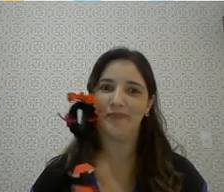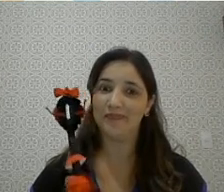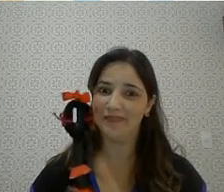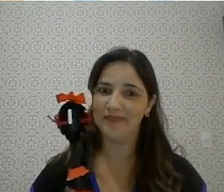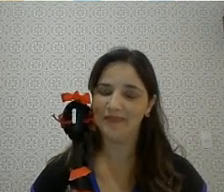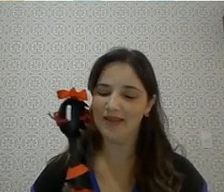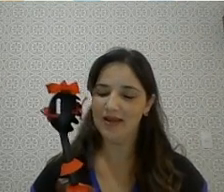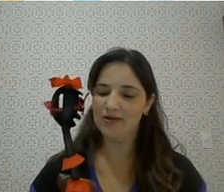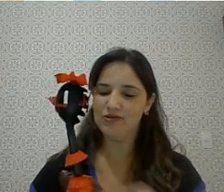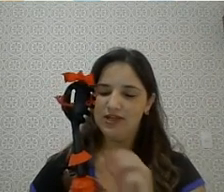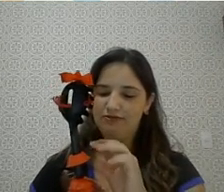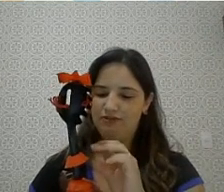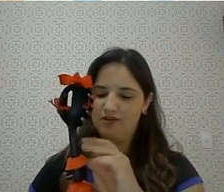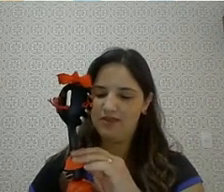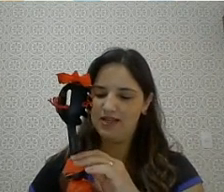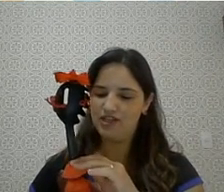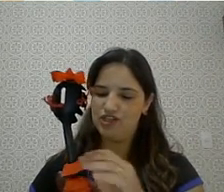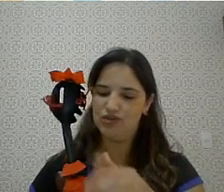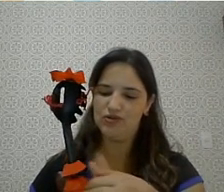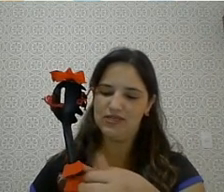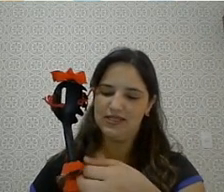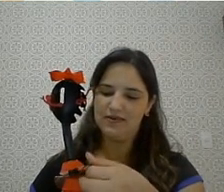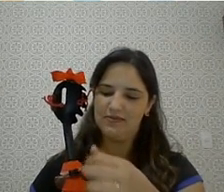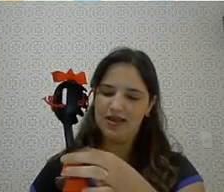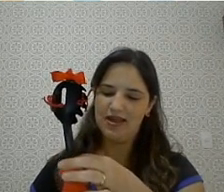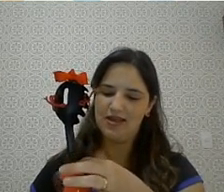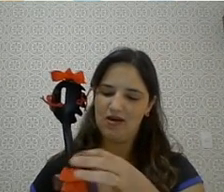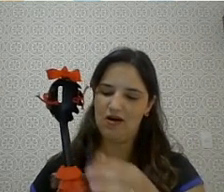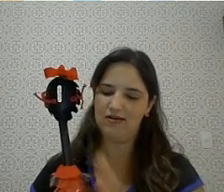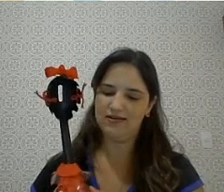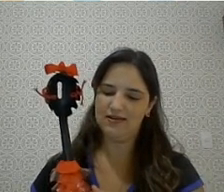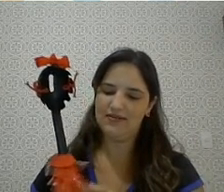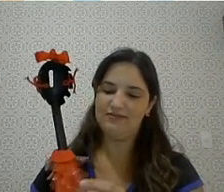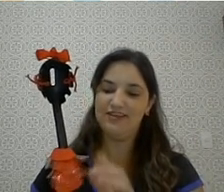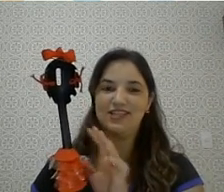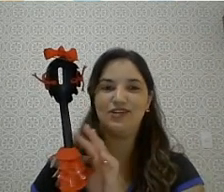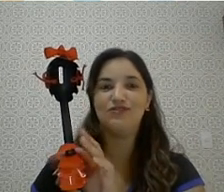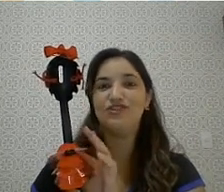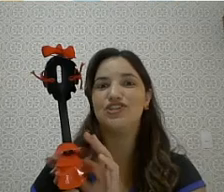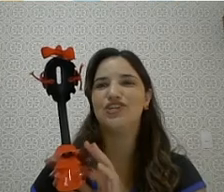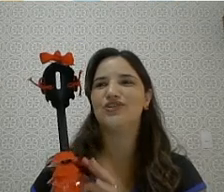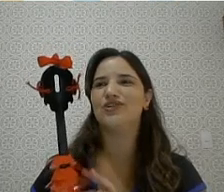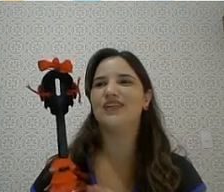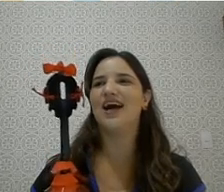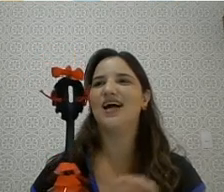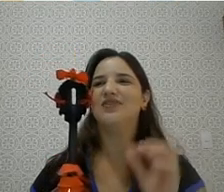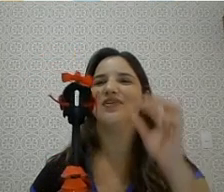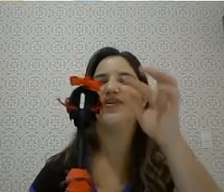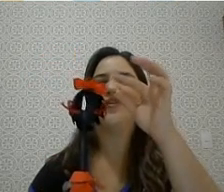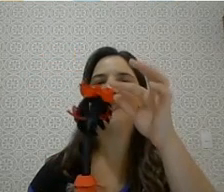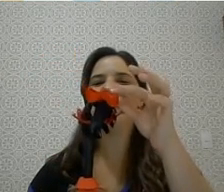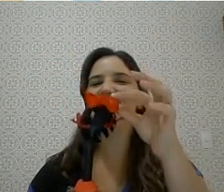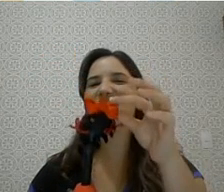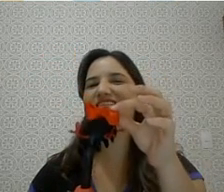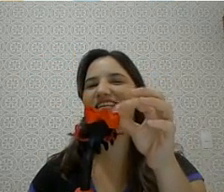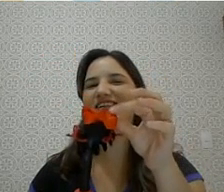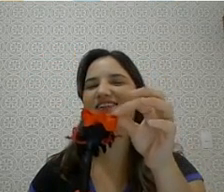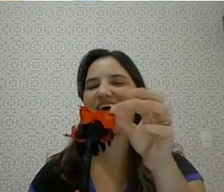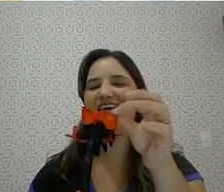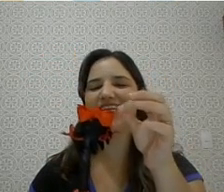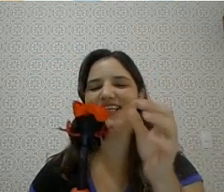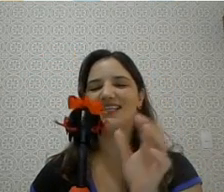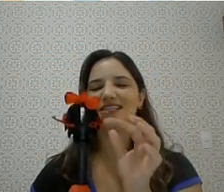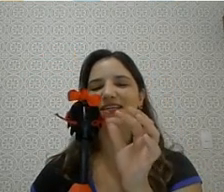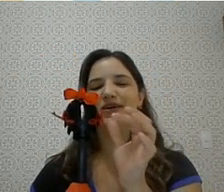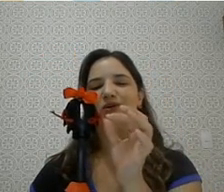macarrão. Usei forminhas de doce também, ó, para fazer o vestido rodado, um lacinho